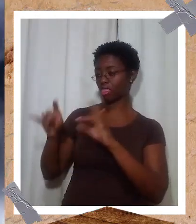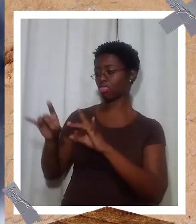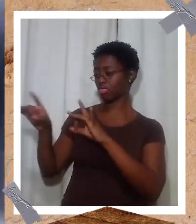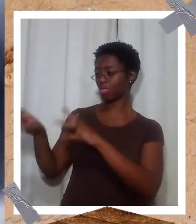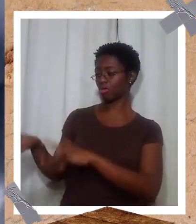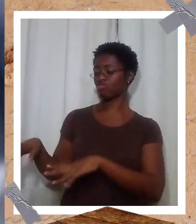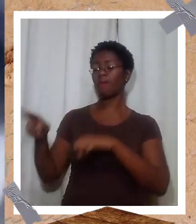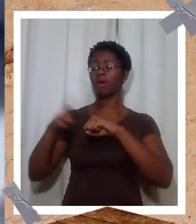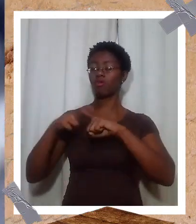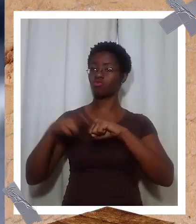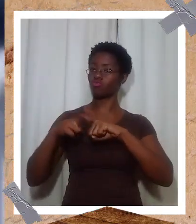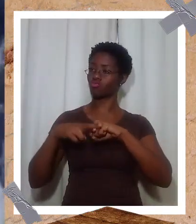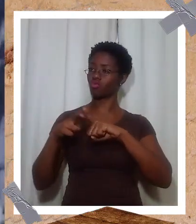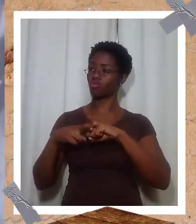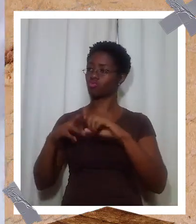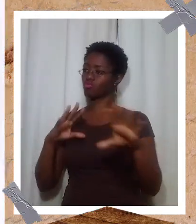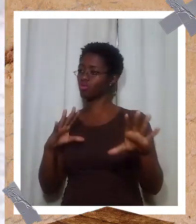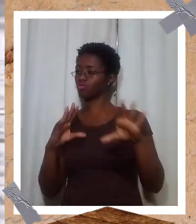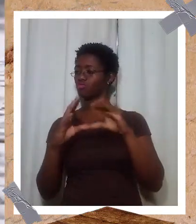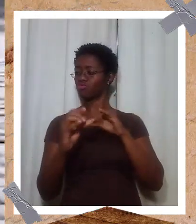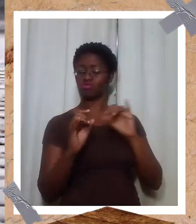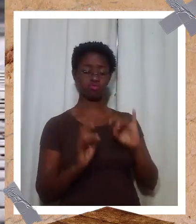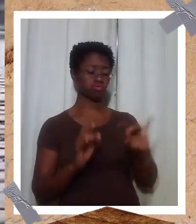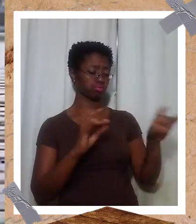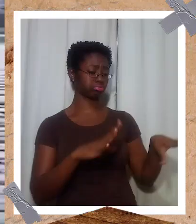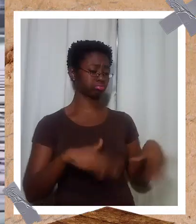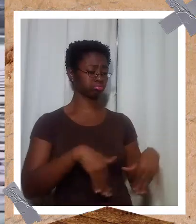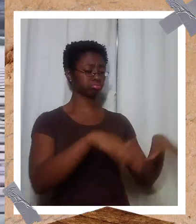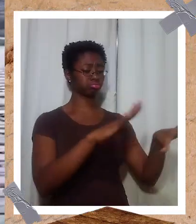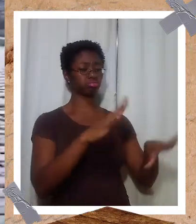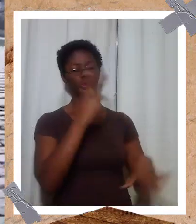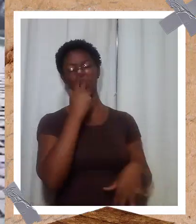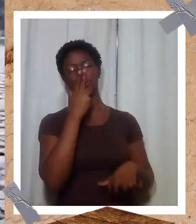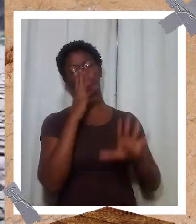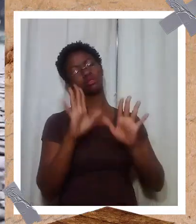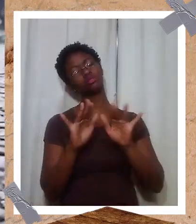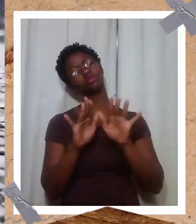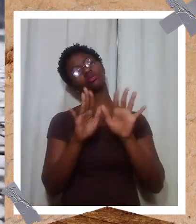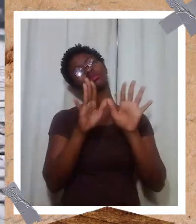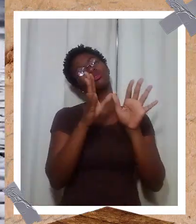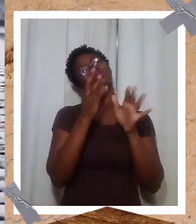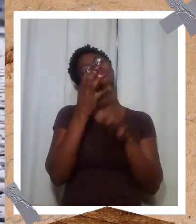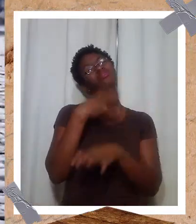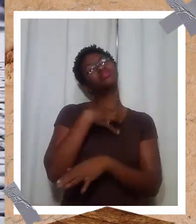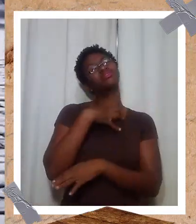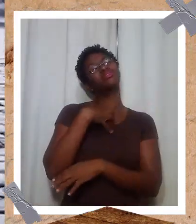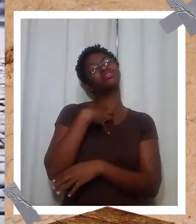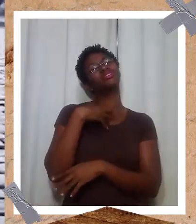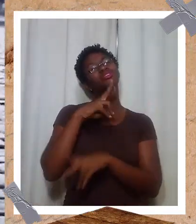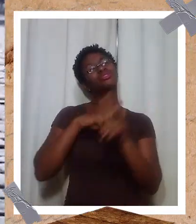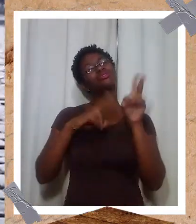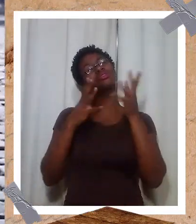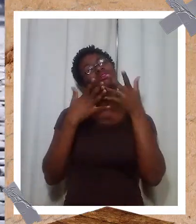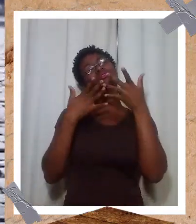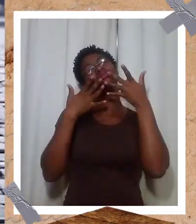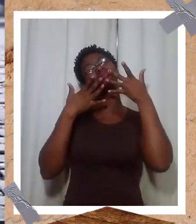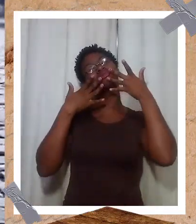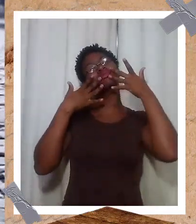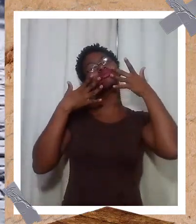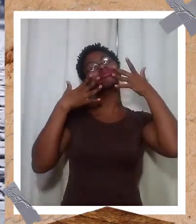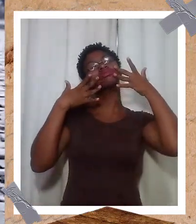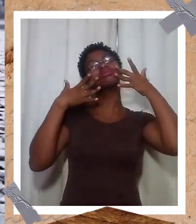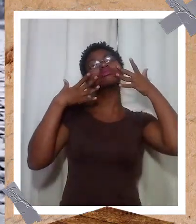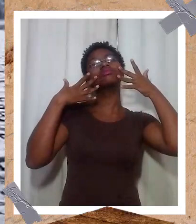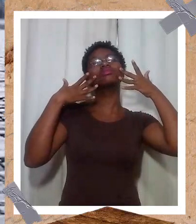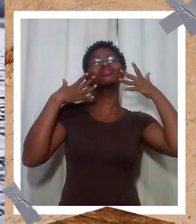lombo. Urgi abandonar a gaiola e saber como é voar, sentir o vento beijar meu rosto, ver meu passarinho sorrir comigo